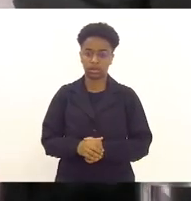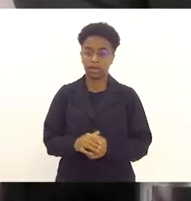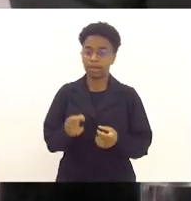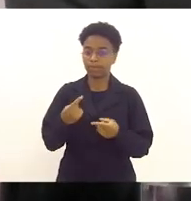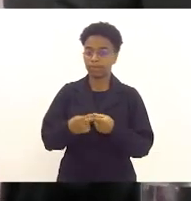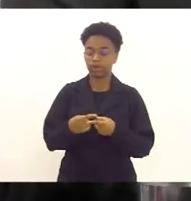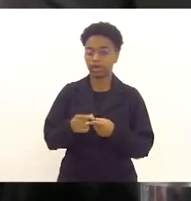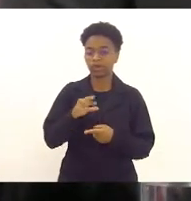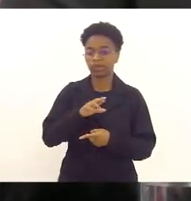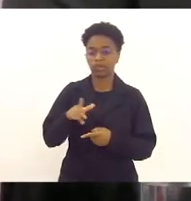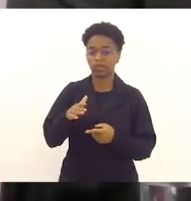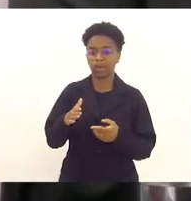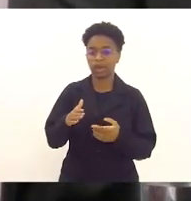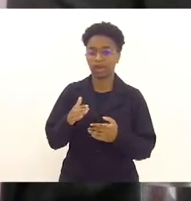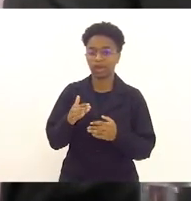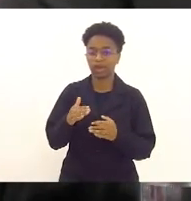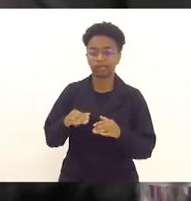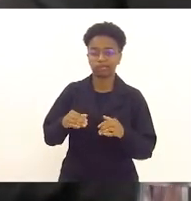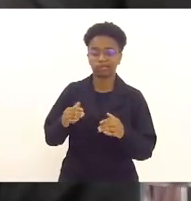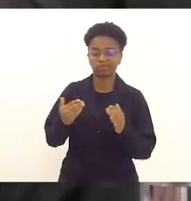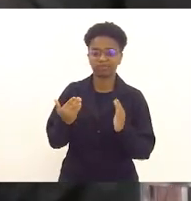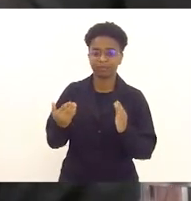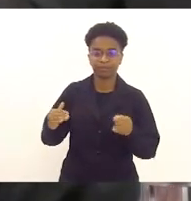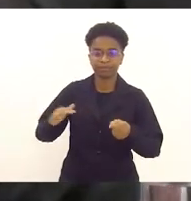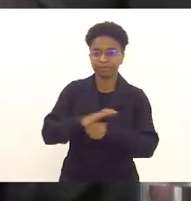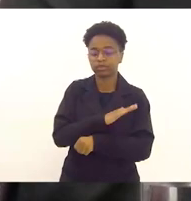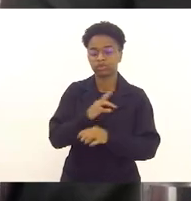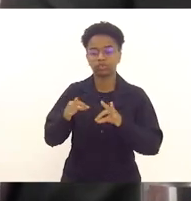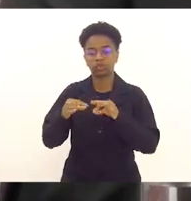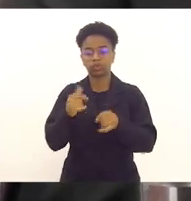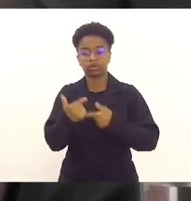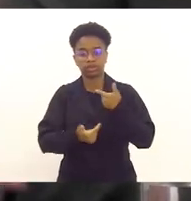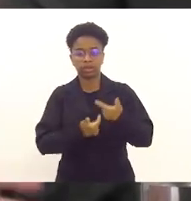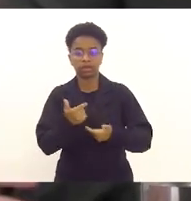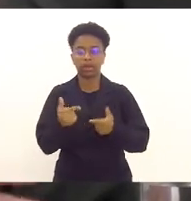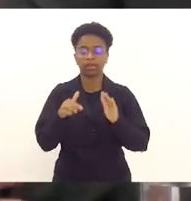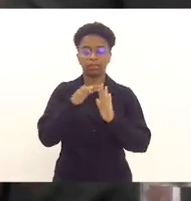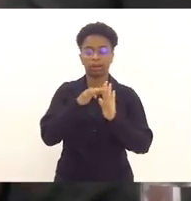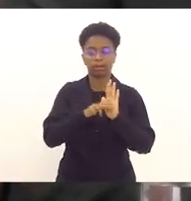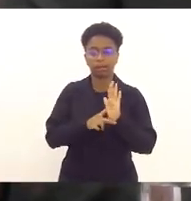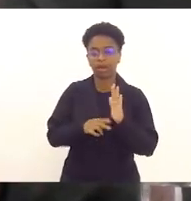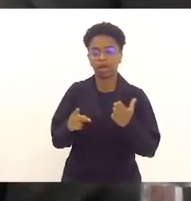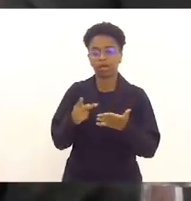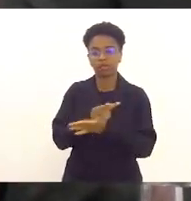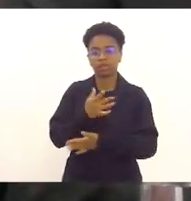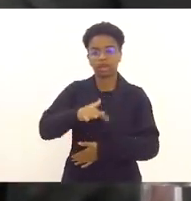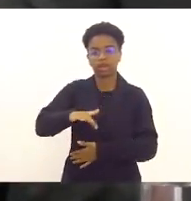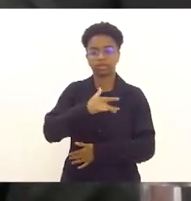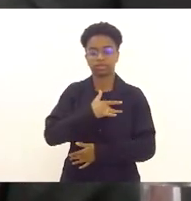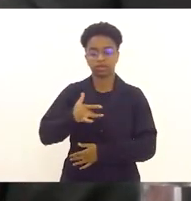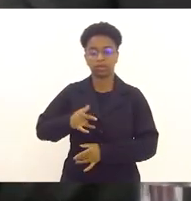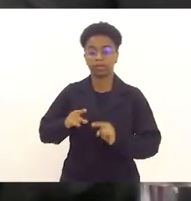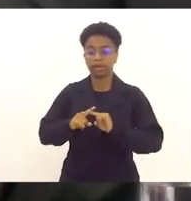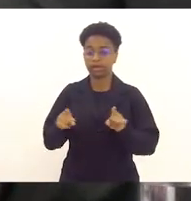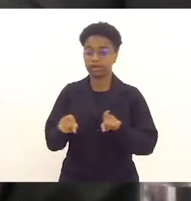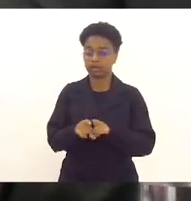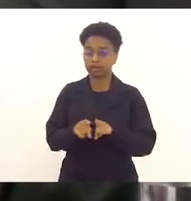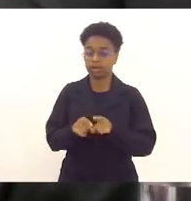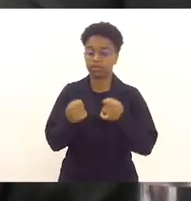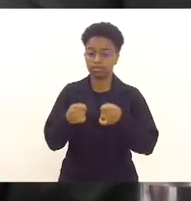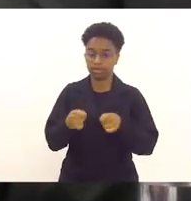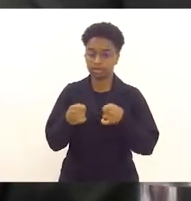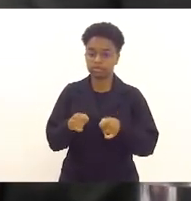tem sido suficiente todos os trabalhos e protocolos que tem sendo desenvolvidos no âmbito da Saúde mas também isso precisa chegar